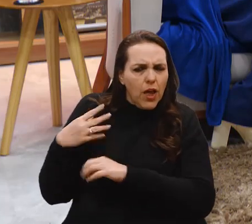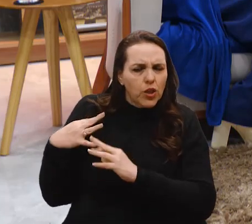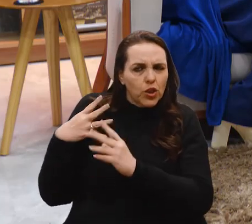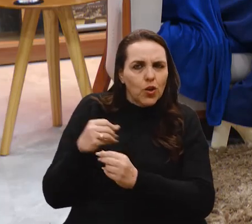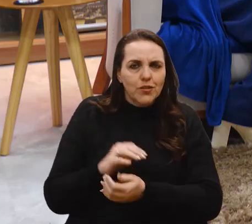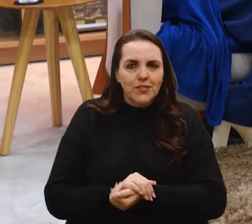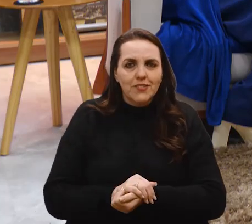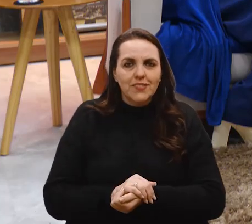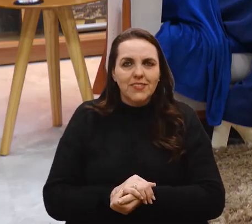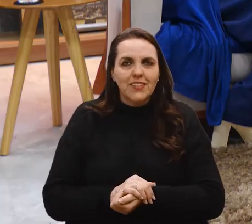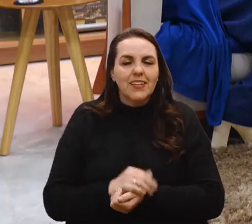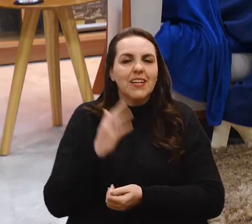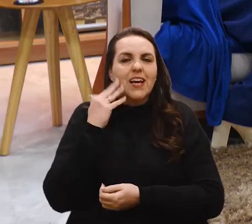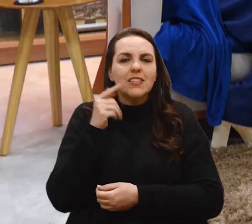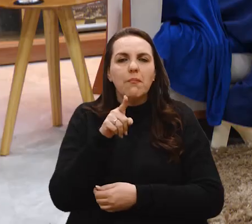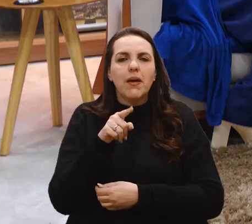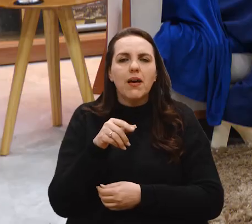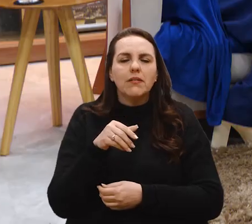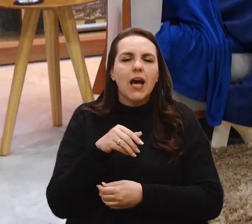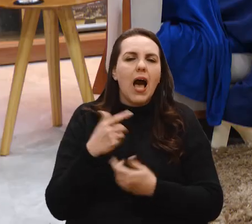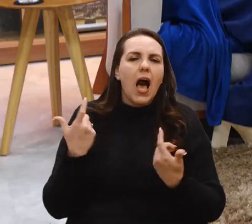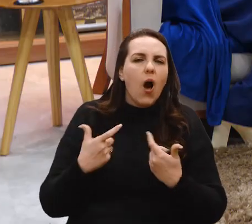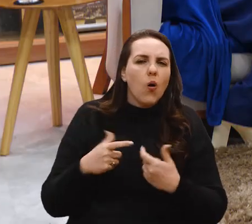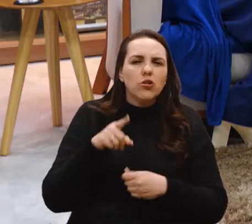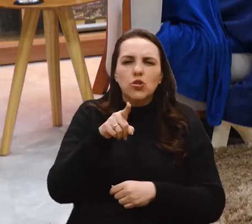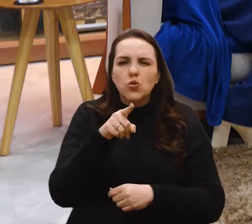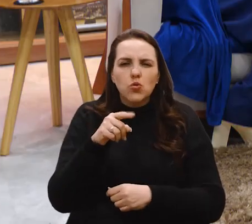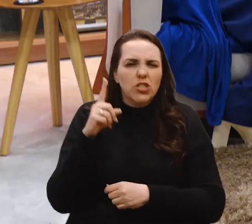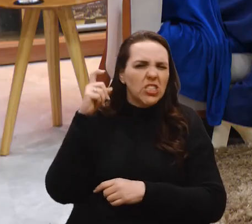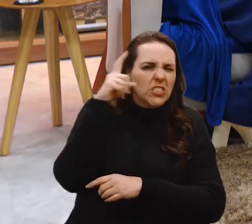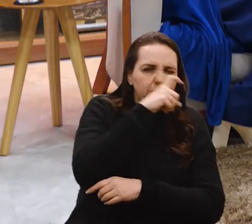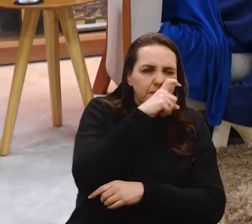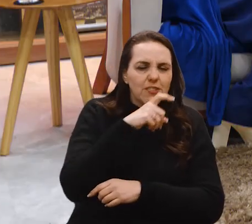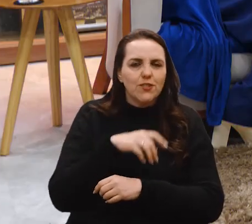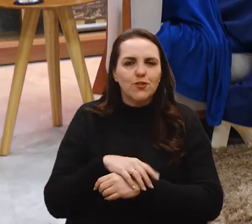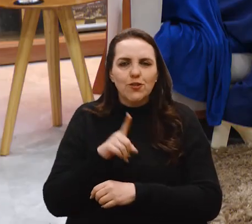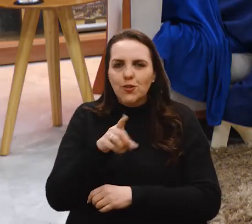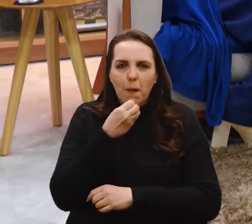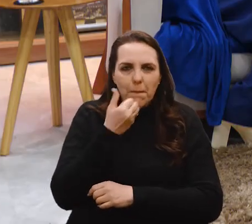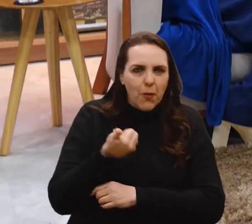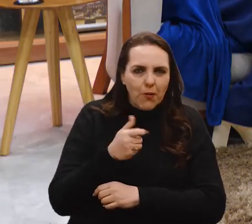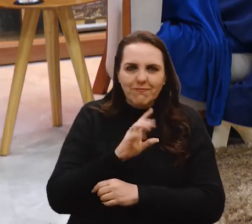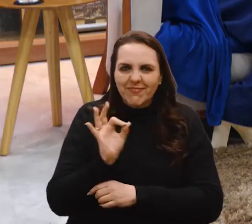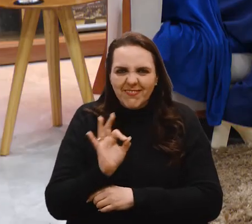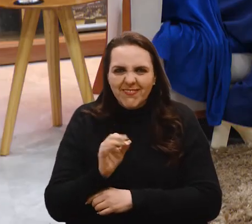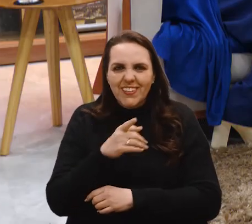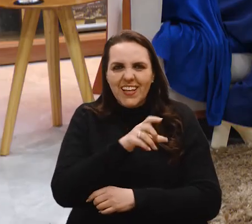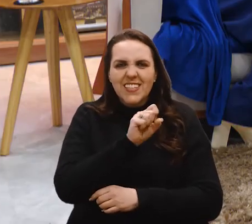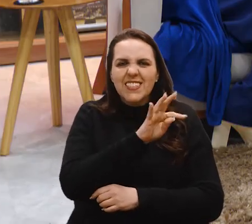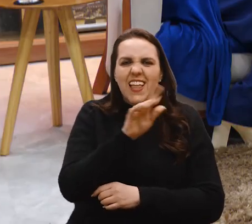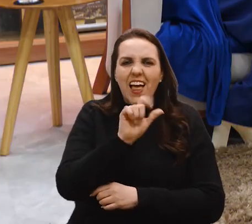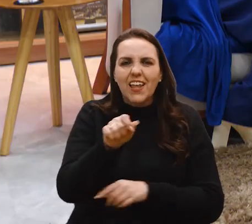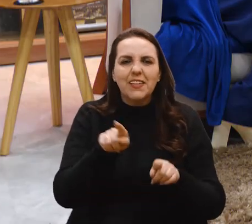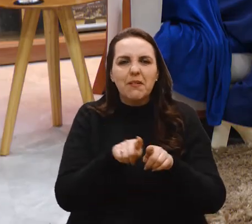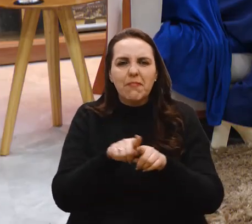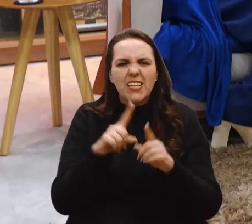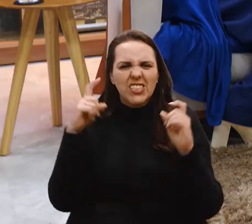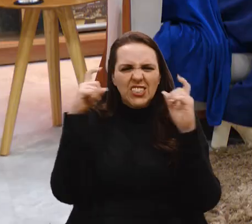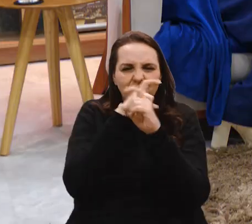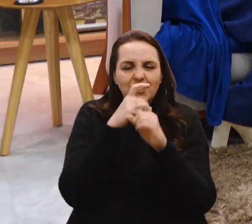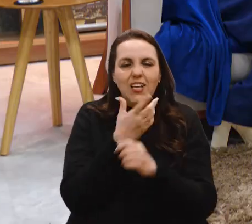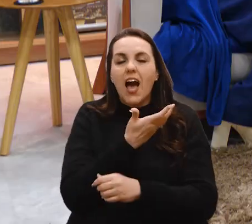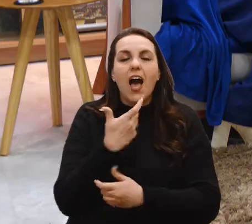algo. Onde tu não é bom, onde tu tem dificuldade, tu e Estela, onde mora a dificuldade aí em